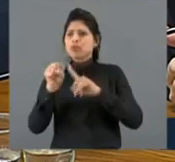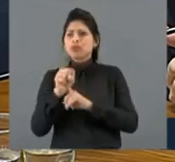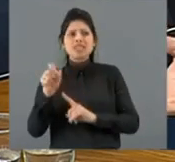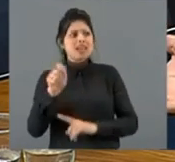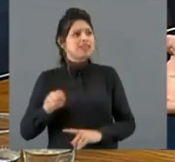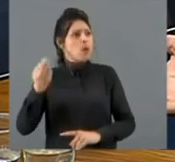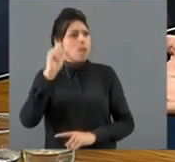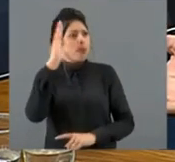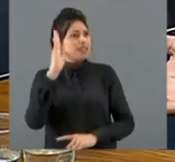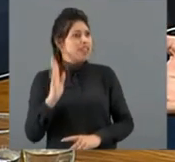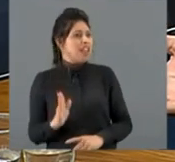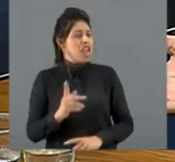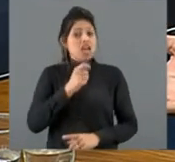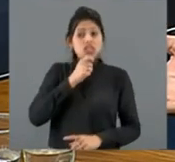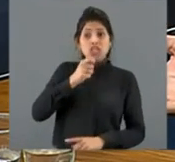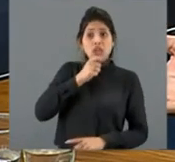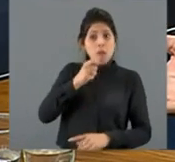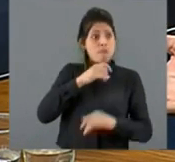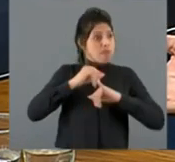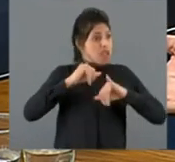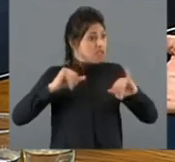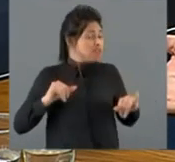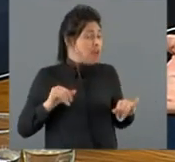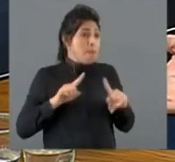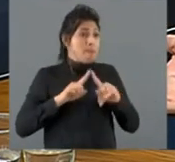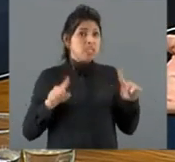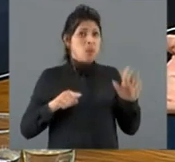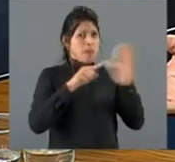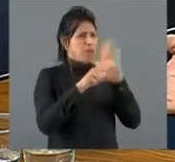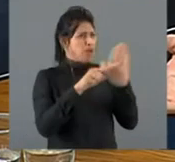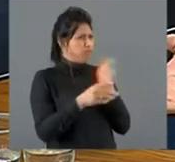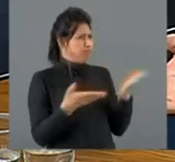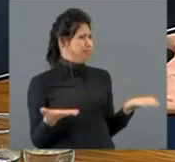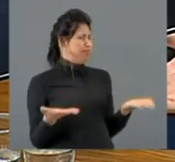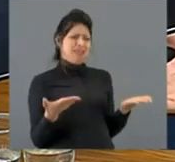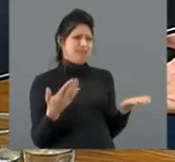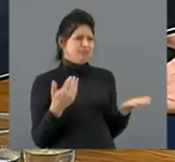Imprensa? Eu acho que é uma pergunta retórica, porque eu não consigo...